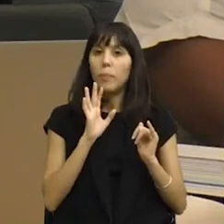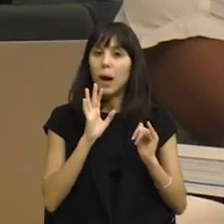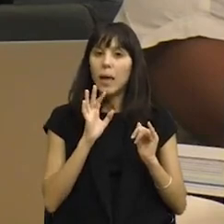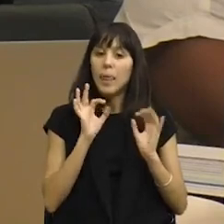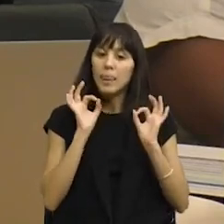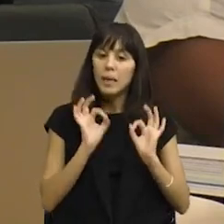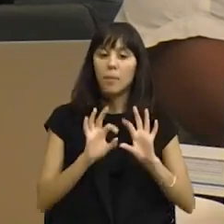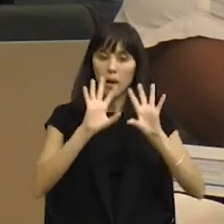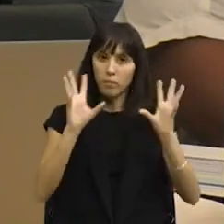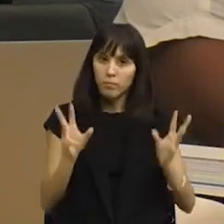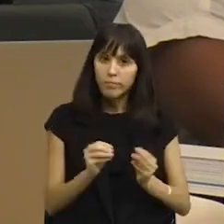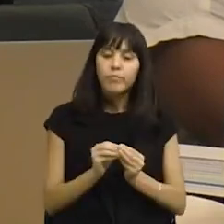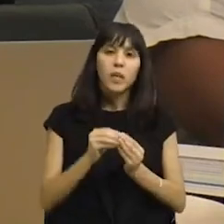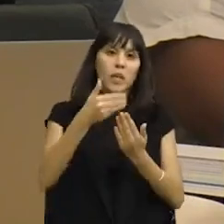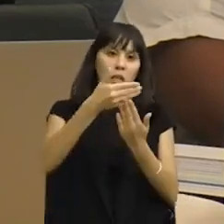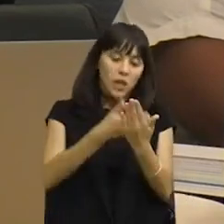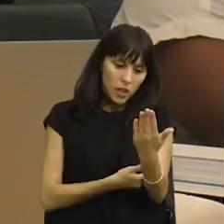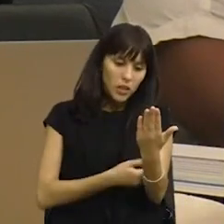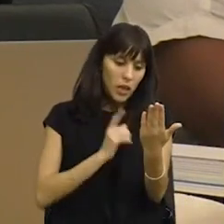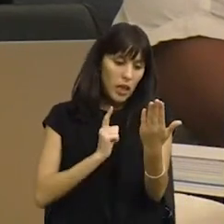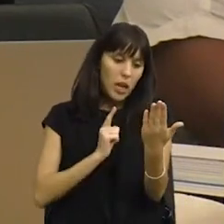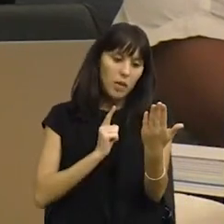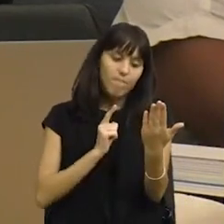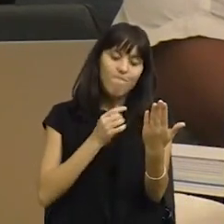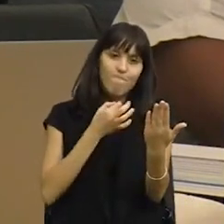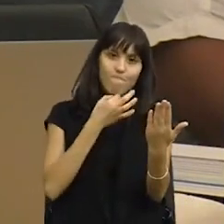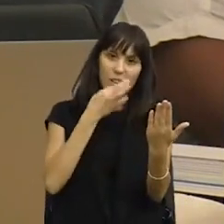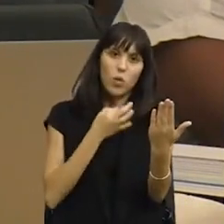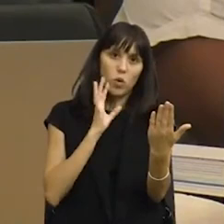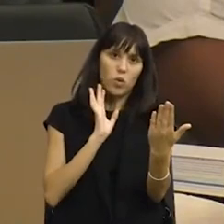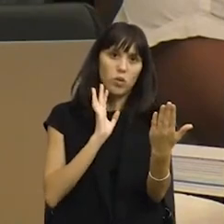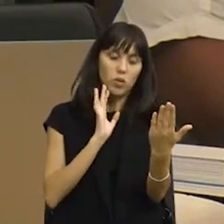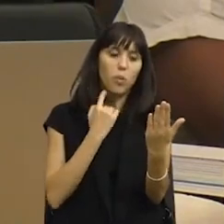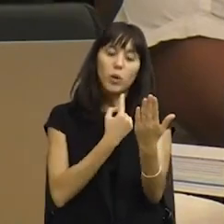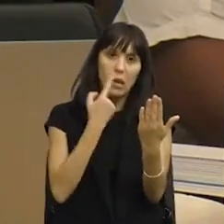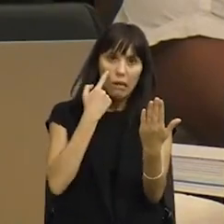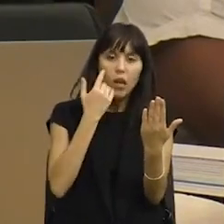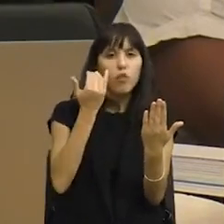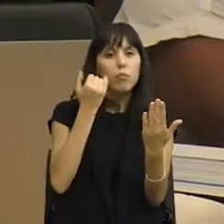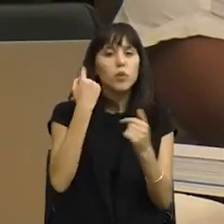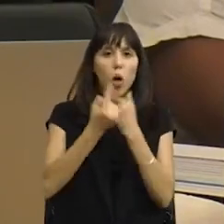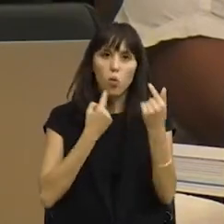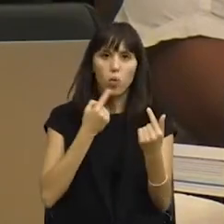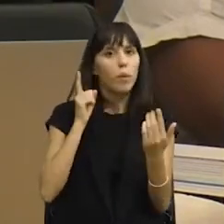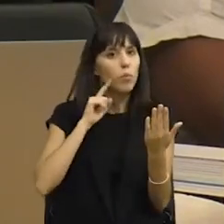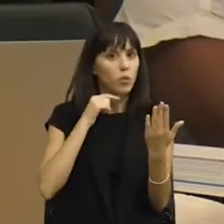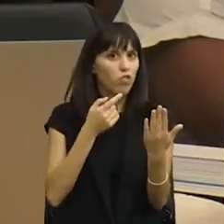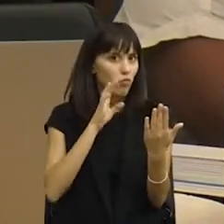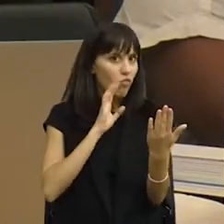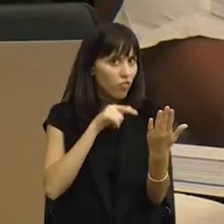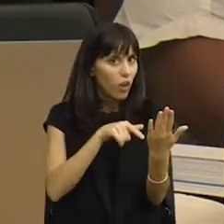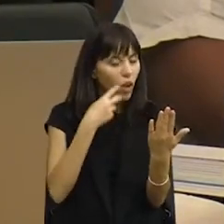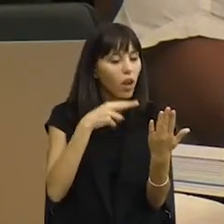achamos que uma carta de habitação tem que ter. Portanto, ela já permite observar alguns dados relevantes, o facto